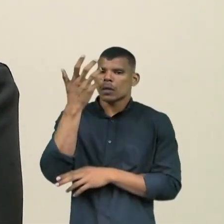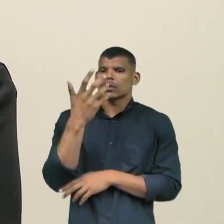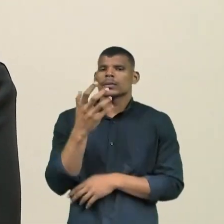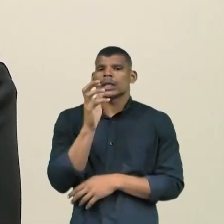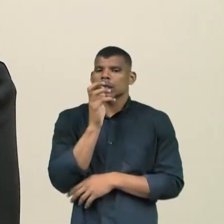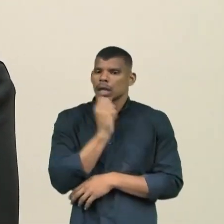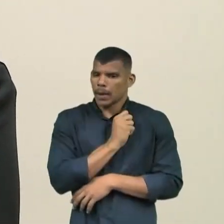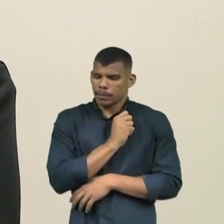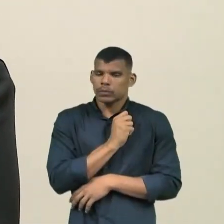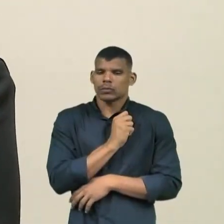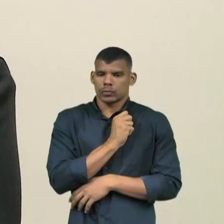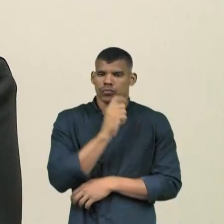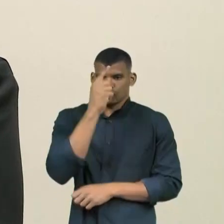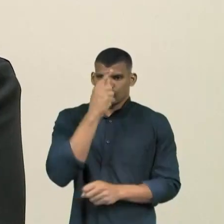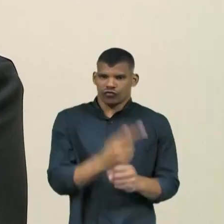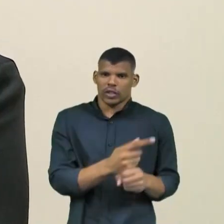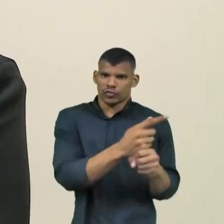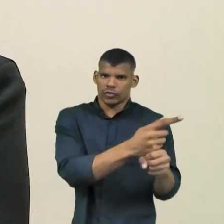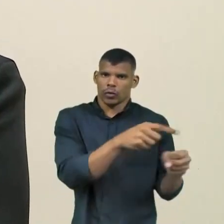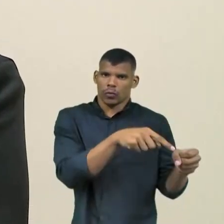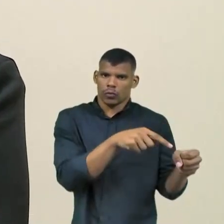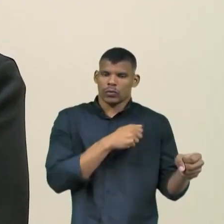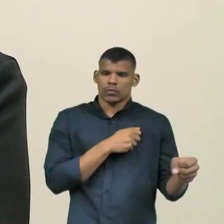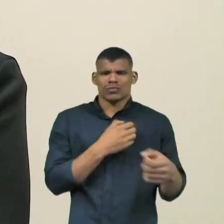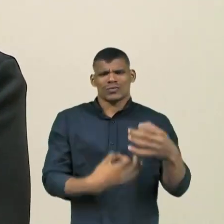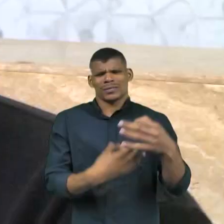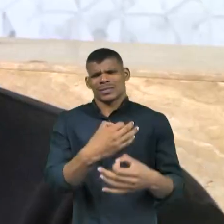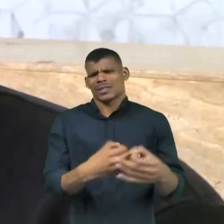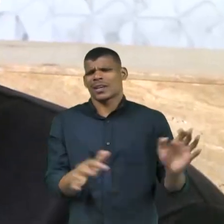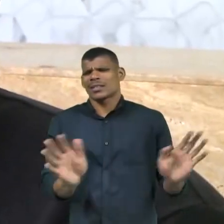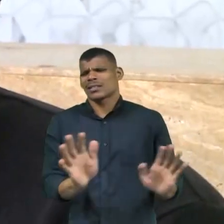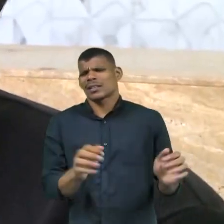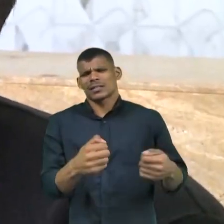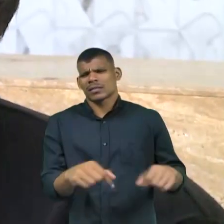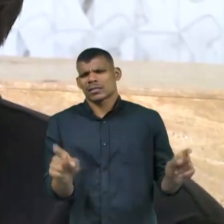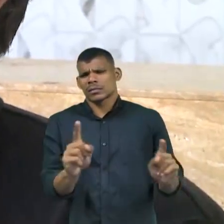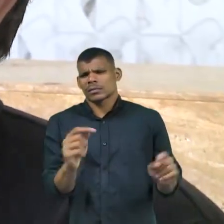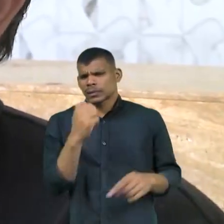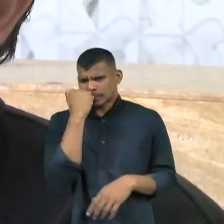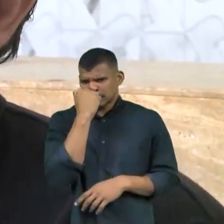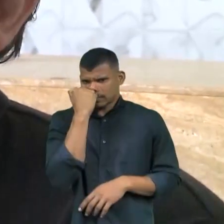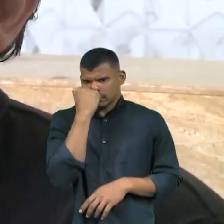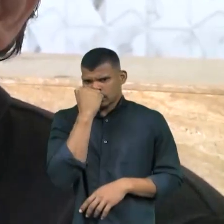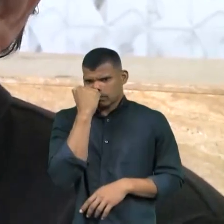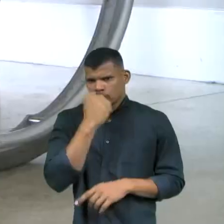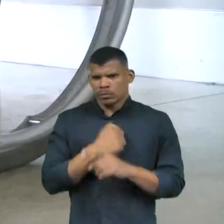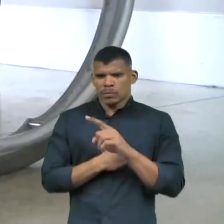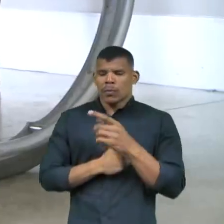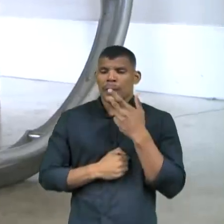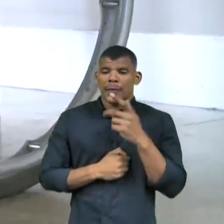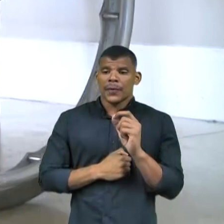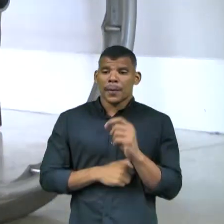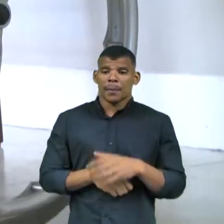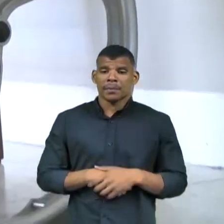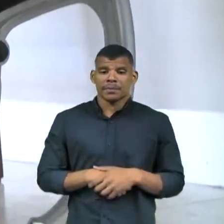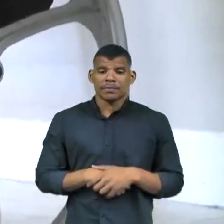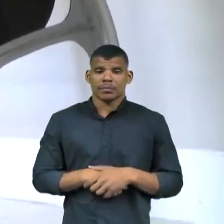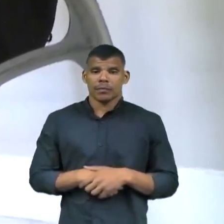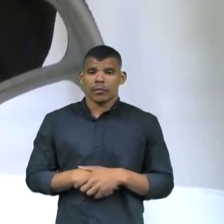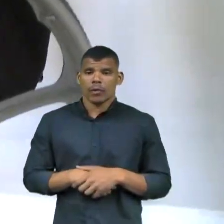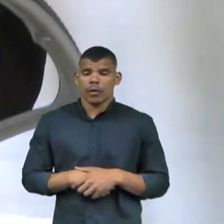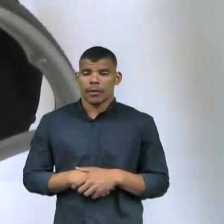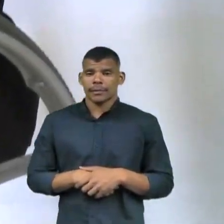forma administrativa, evitando uma judicialização desnecessária. Emerson Damasceno destaca que a Justiça tem